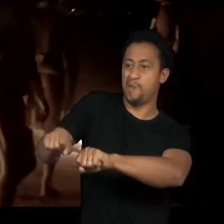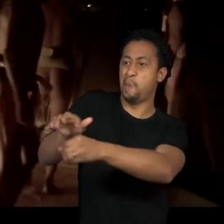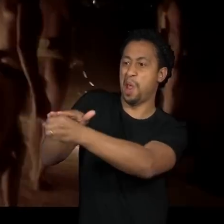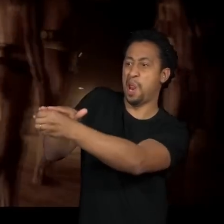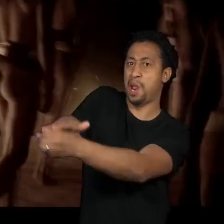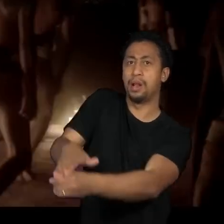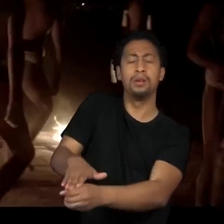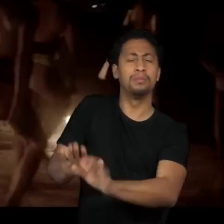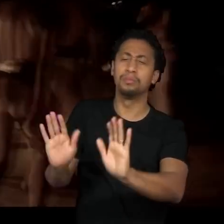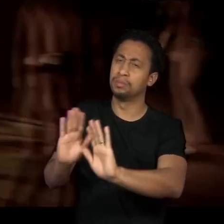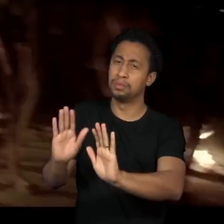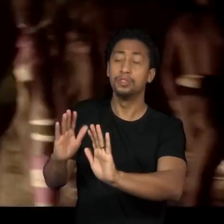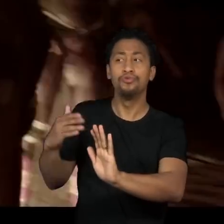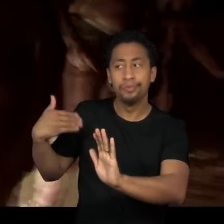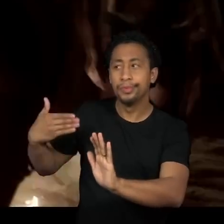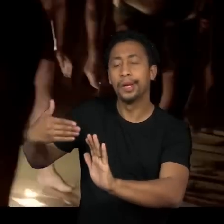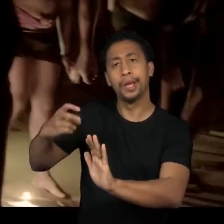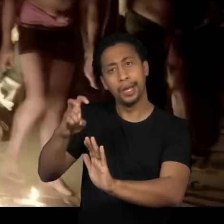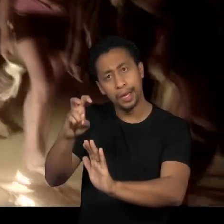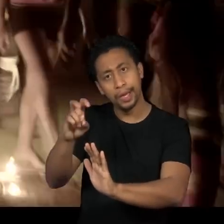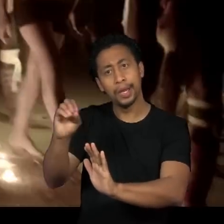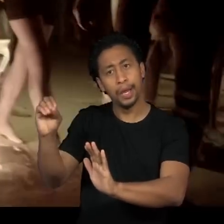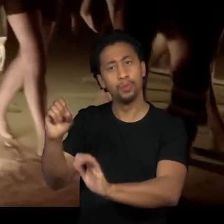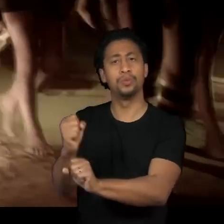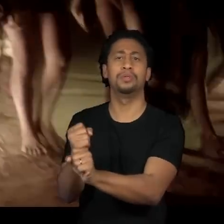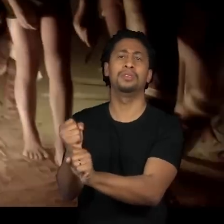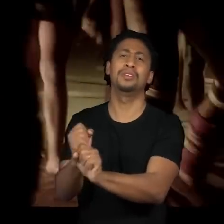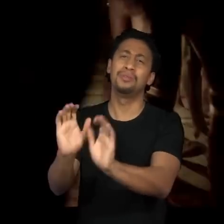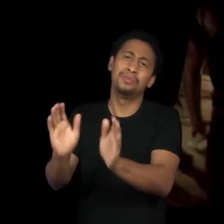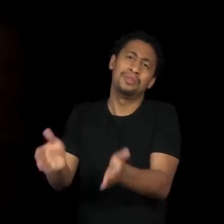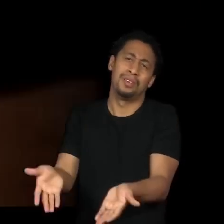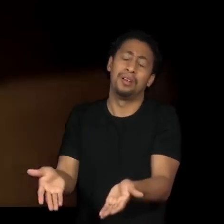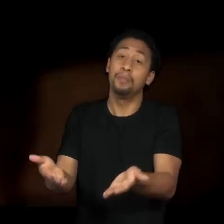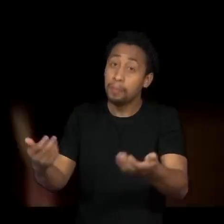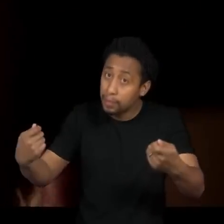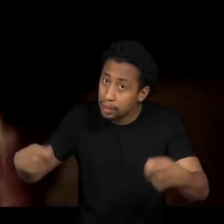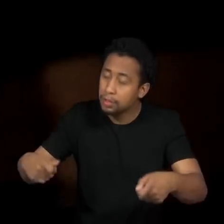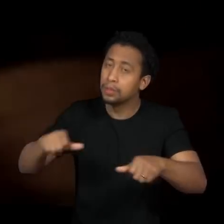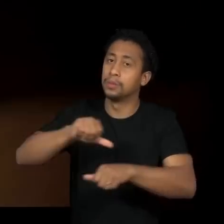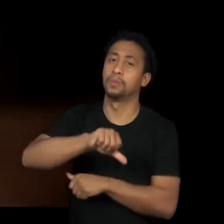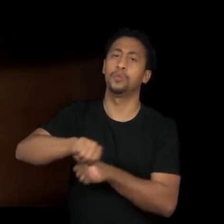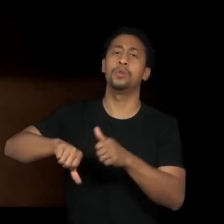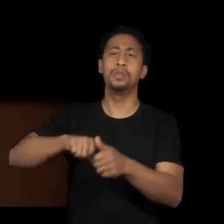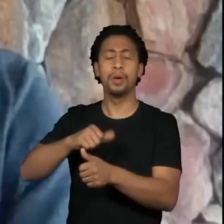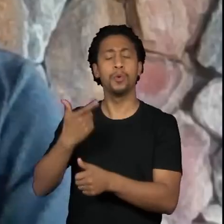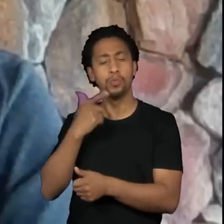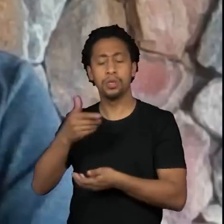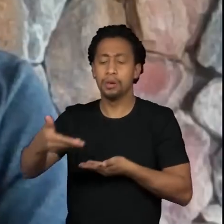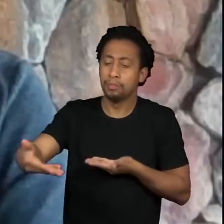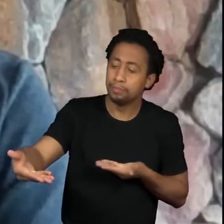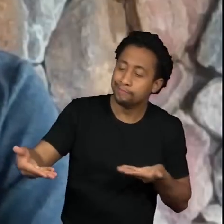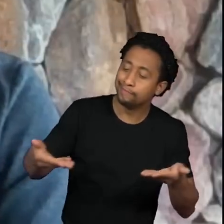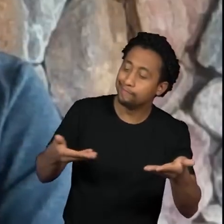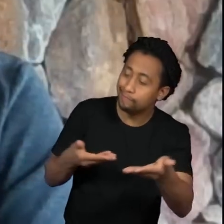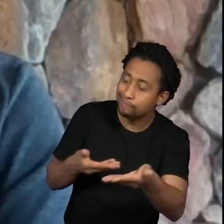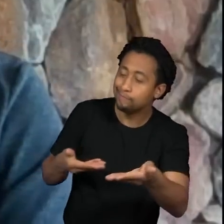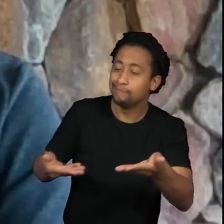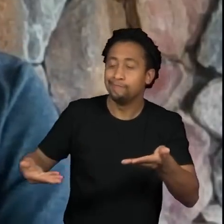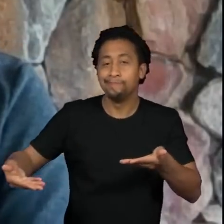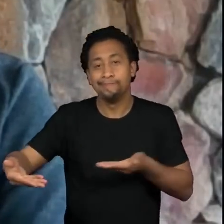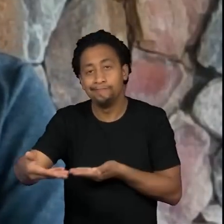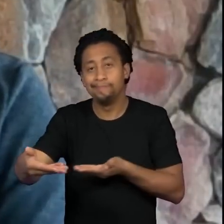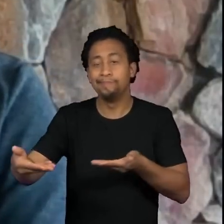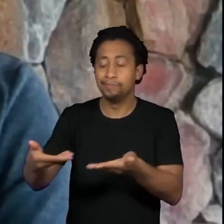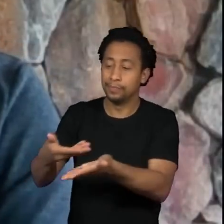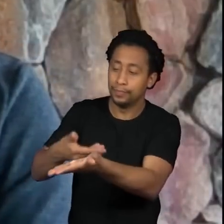500 anos, tentar ter uma relação um pouco mais de troca afetuosa com